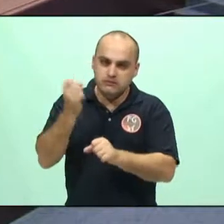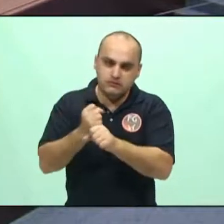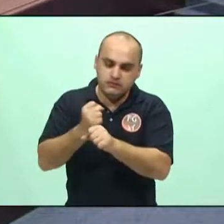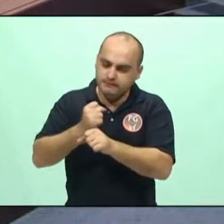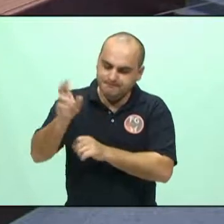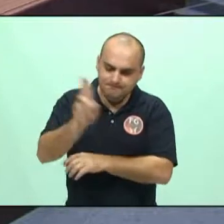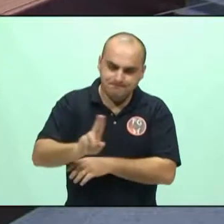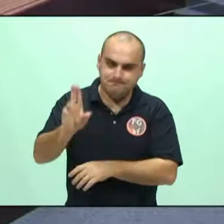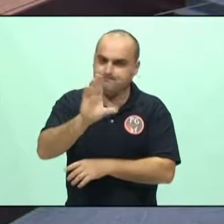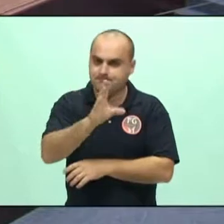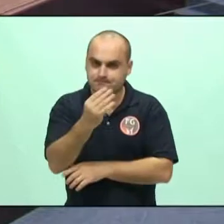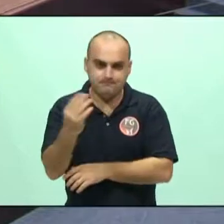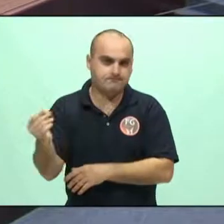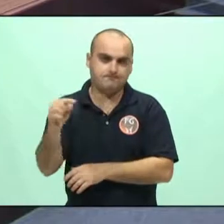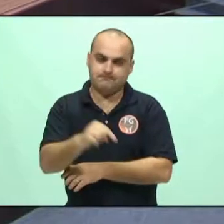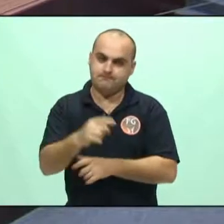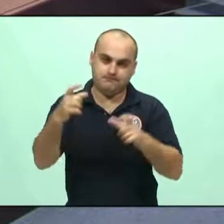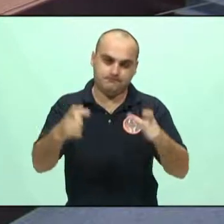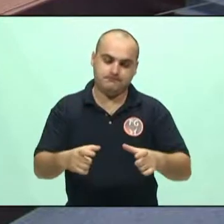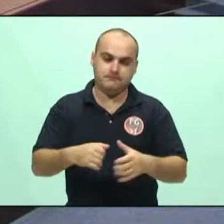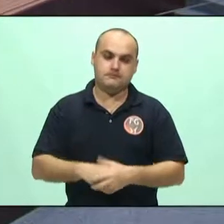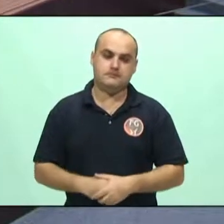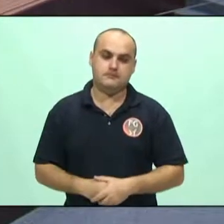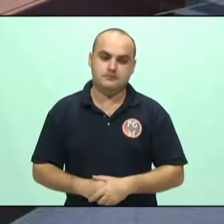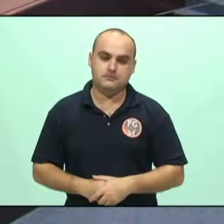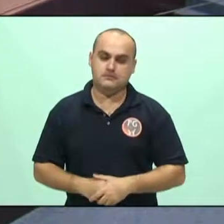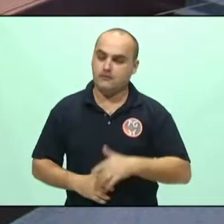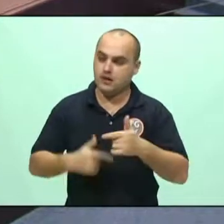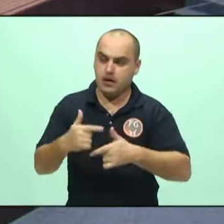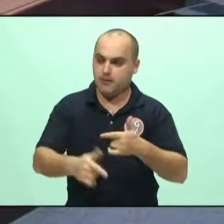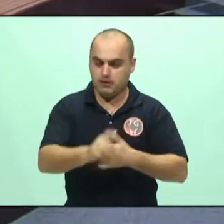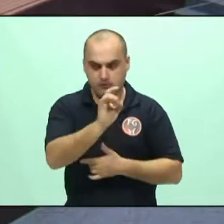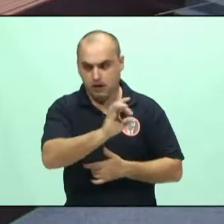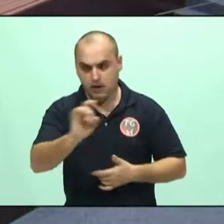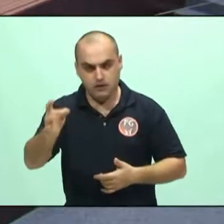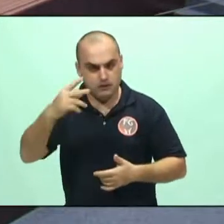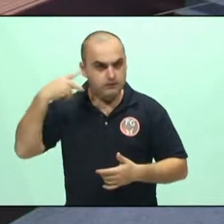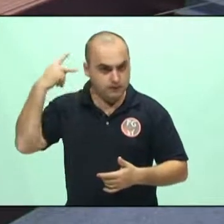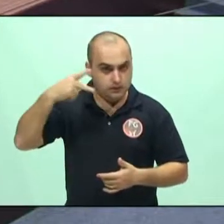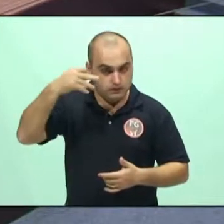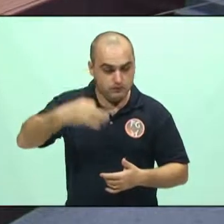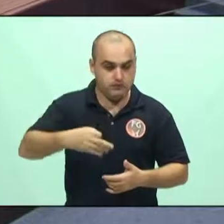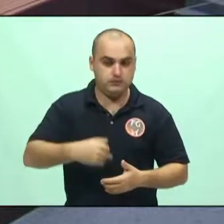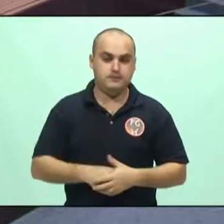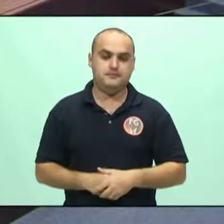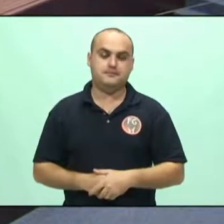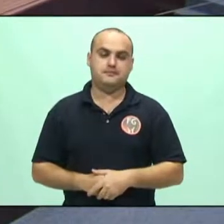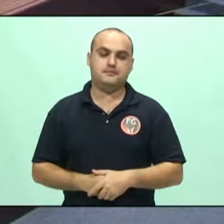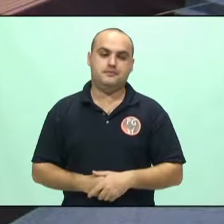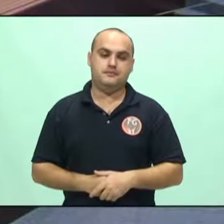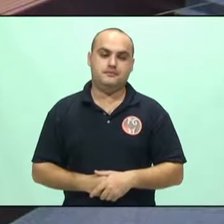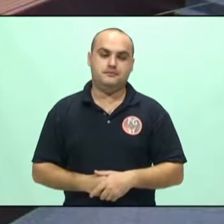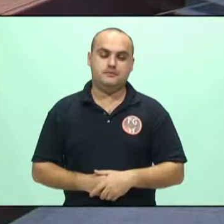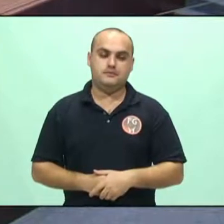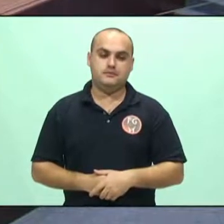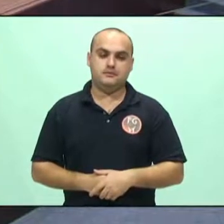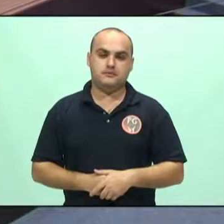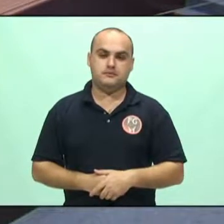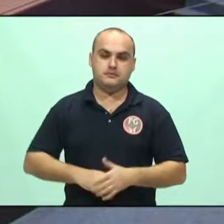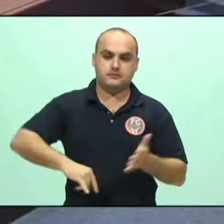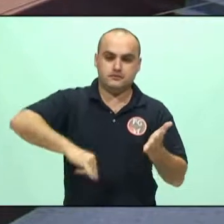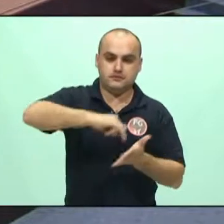anos o trabalho todo os seus Lógico né requerimento